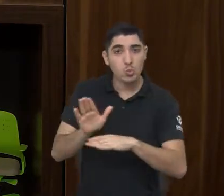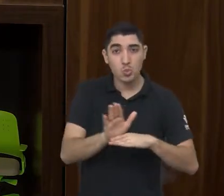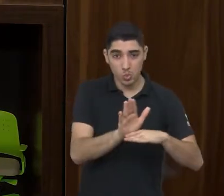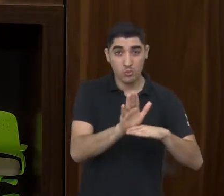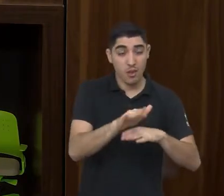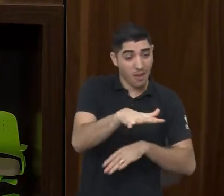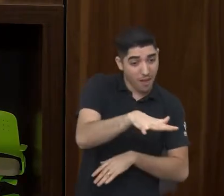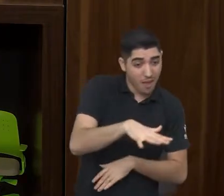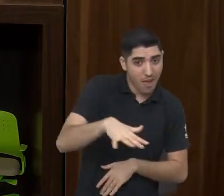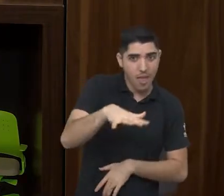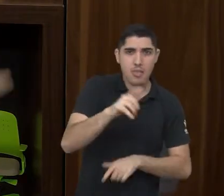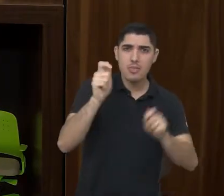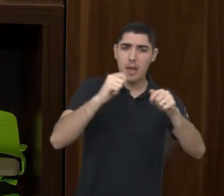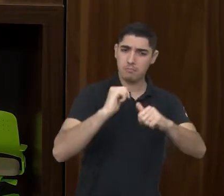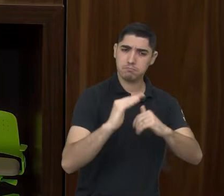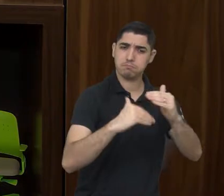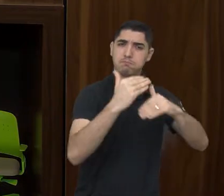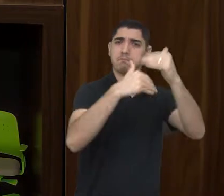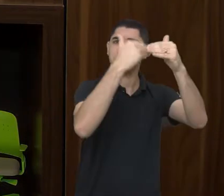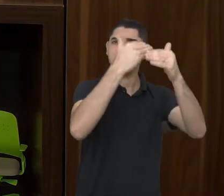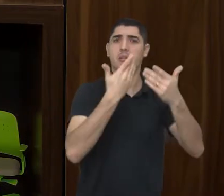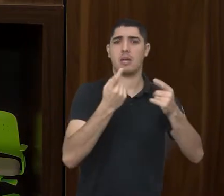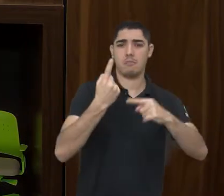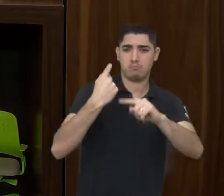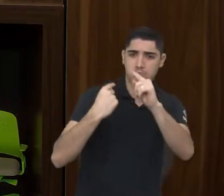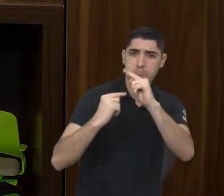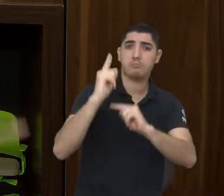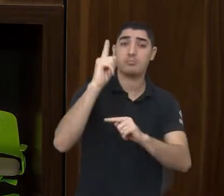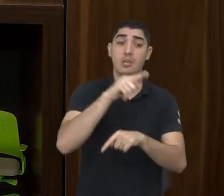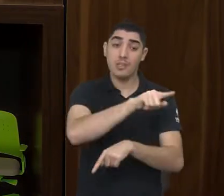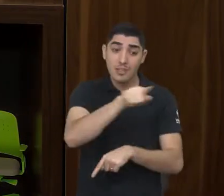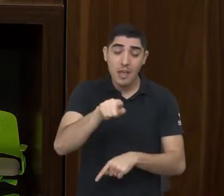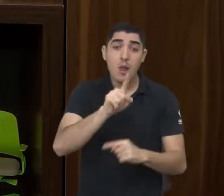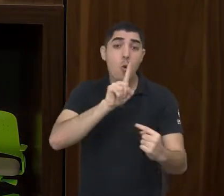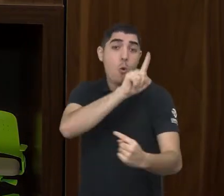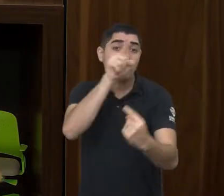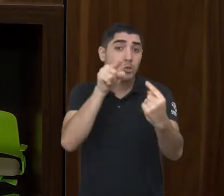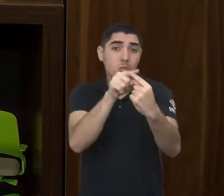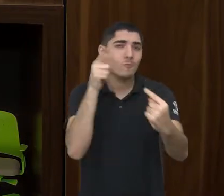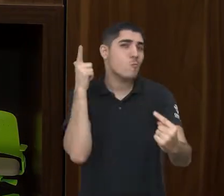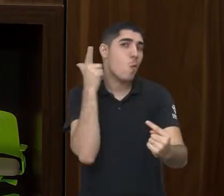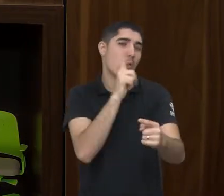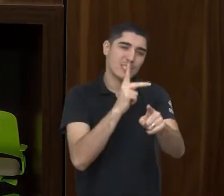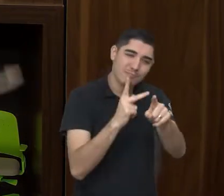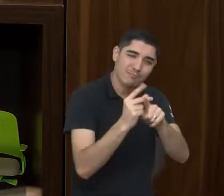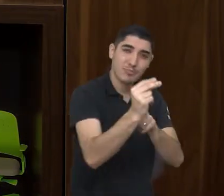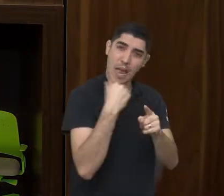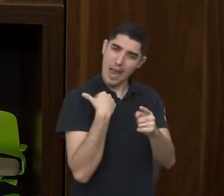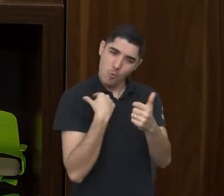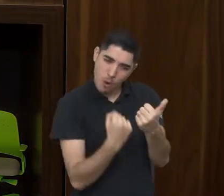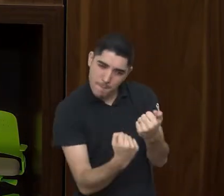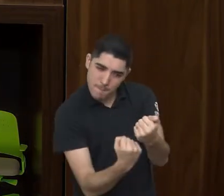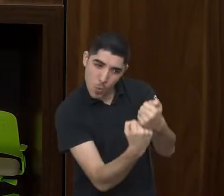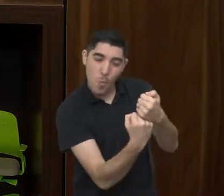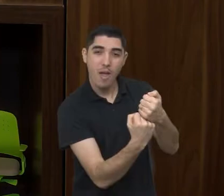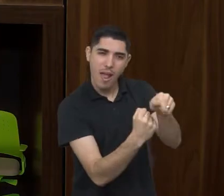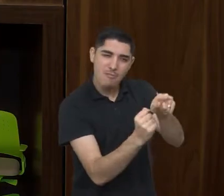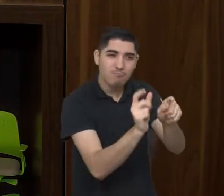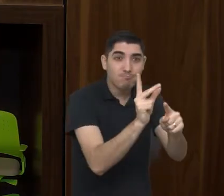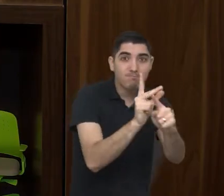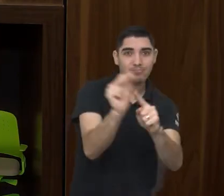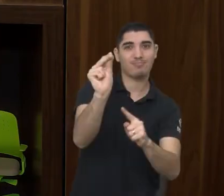a se capacitarem, a se desenvolverem, a buscar seus objetivos, a traçar